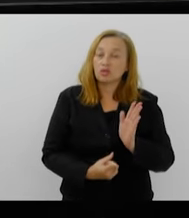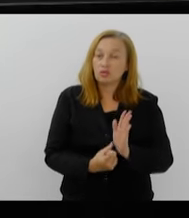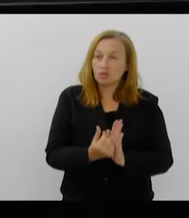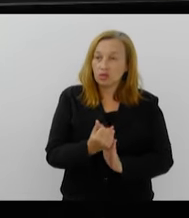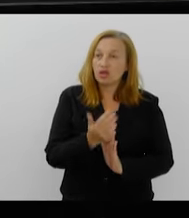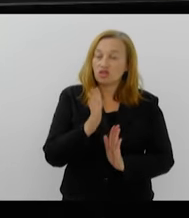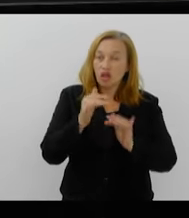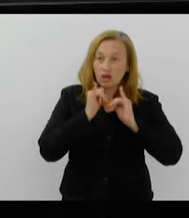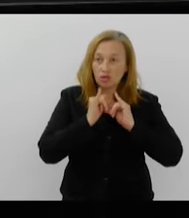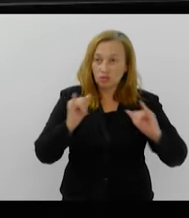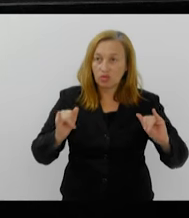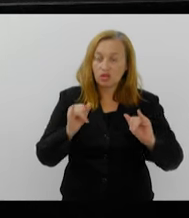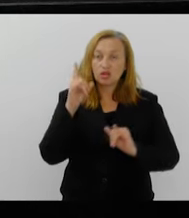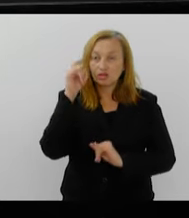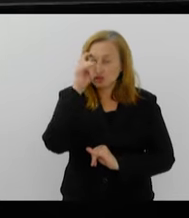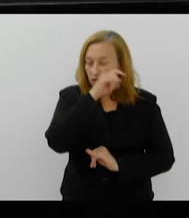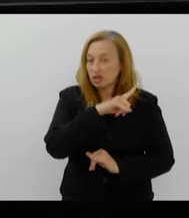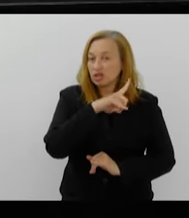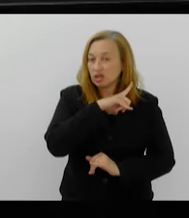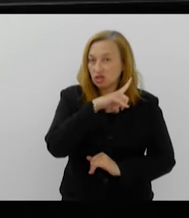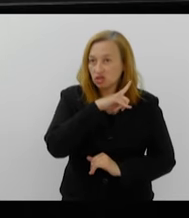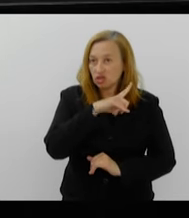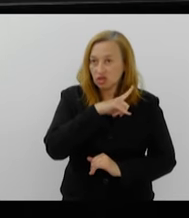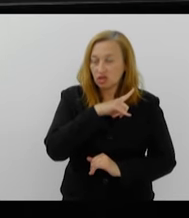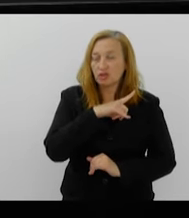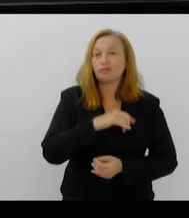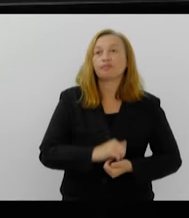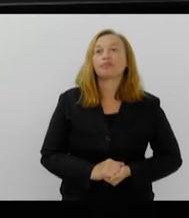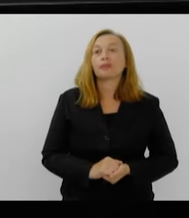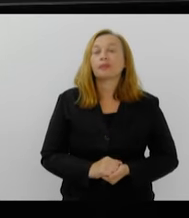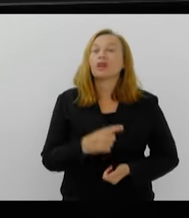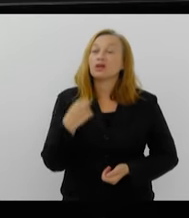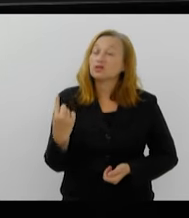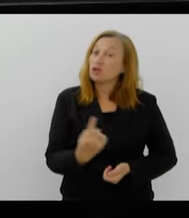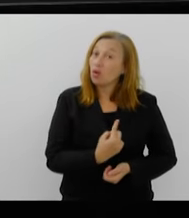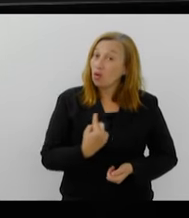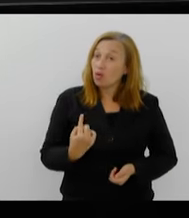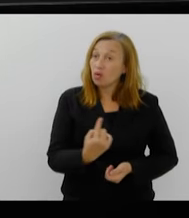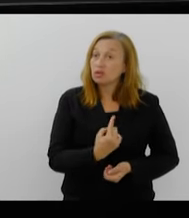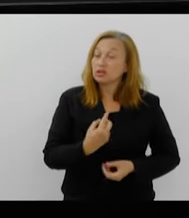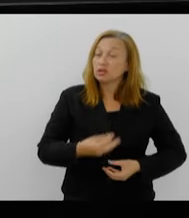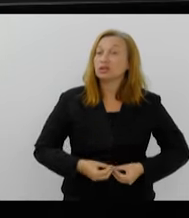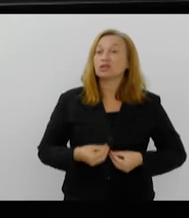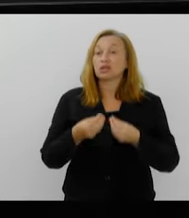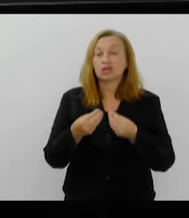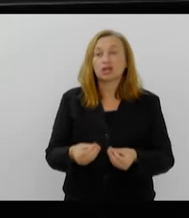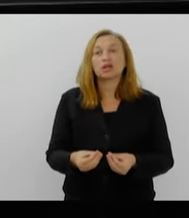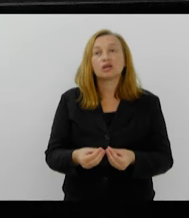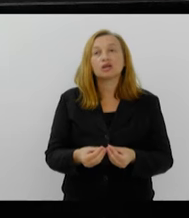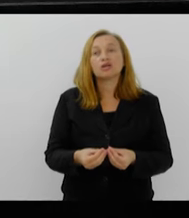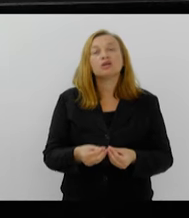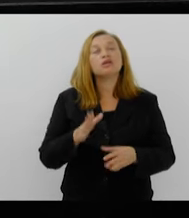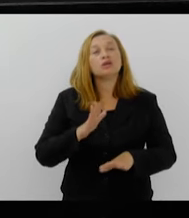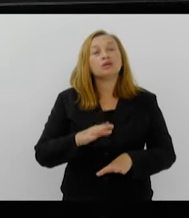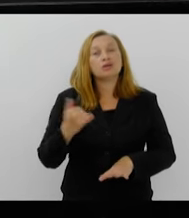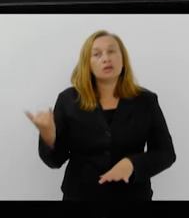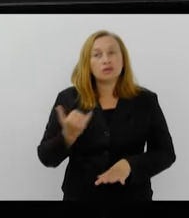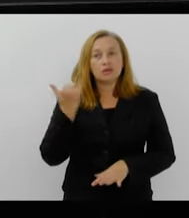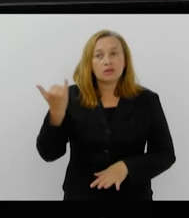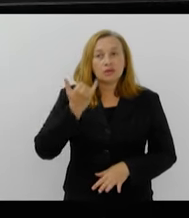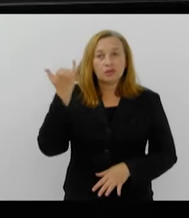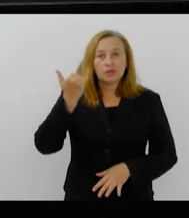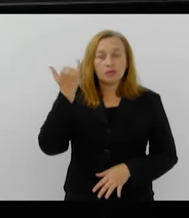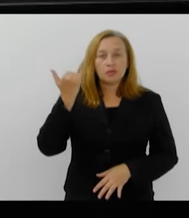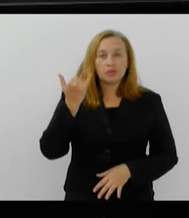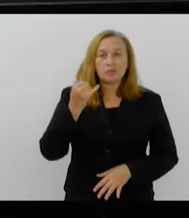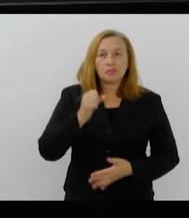se anunciava das dificuldades que estávamos vivendo, nós entregamos algo que é importante para